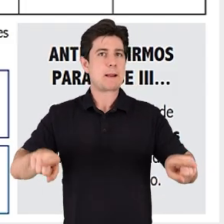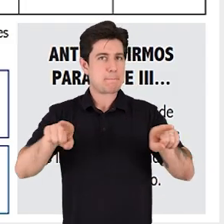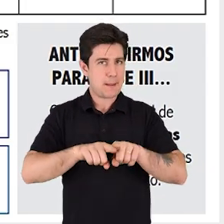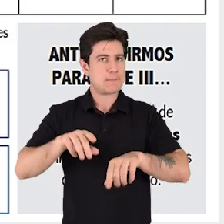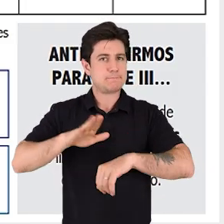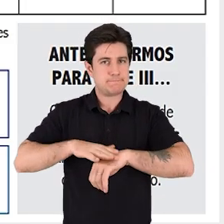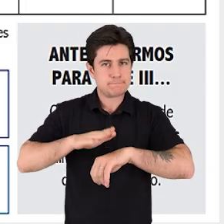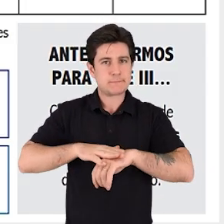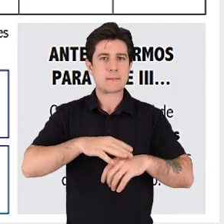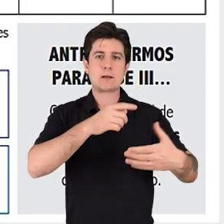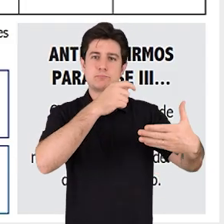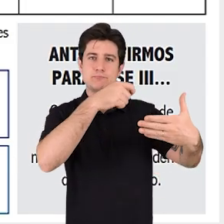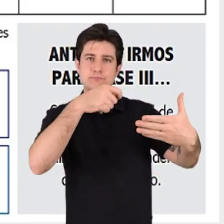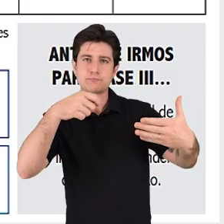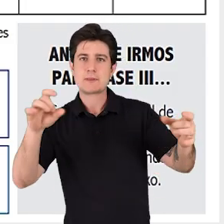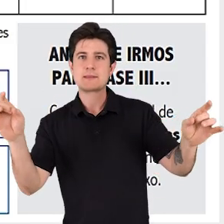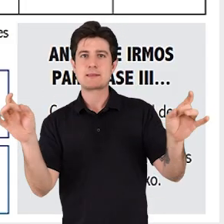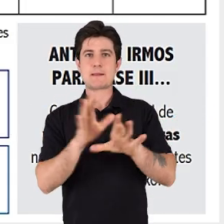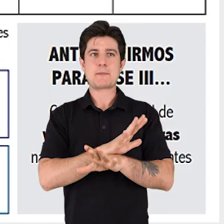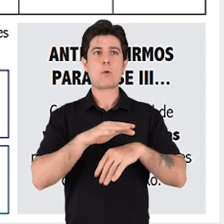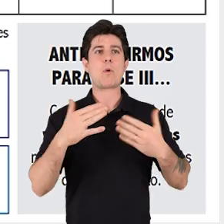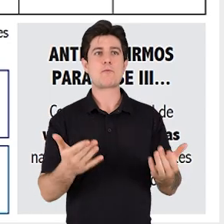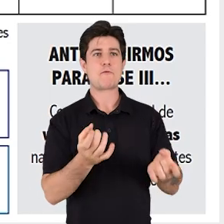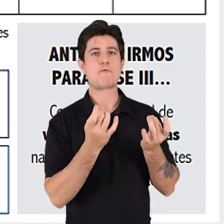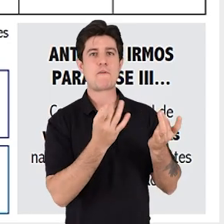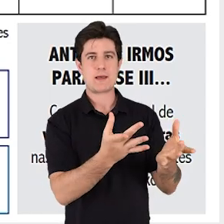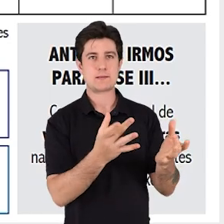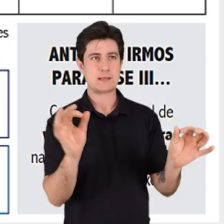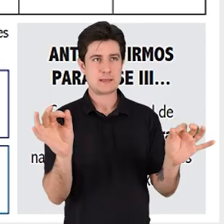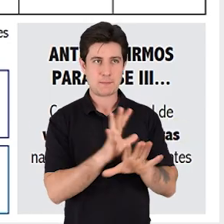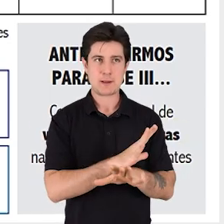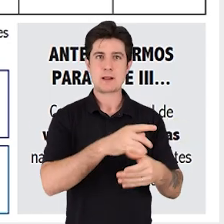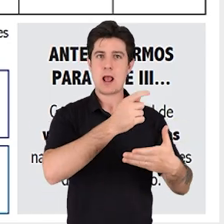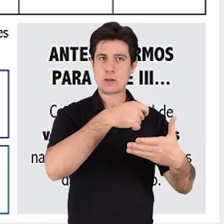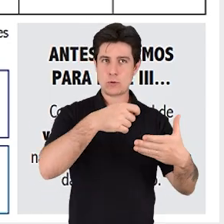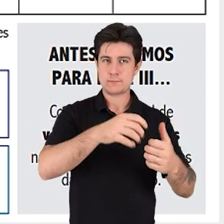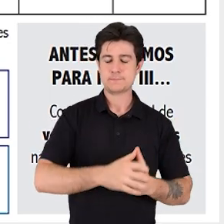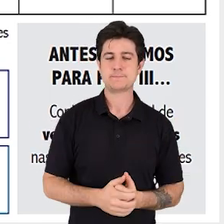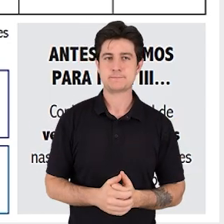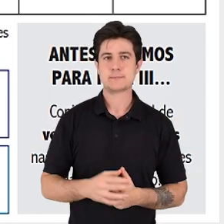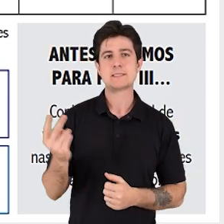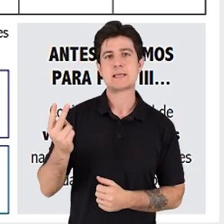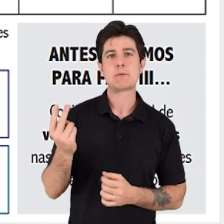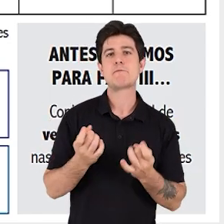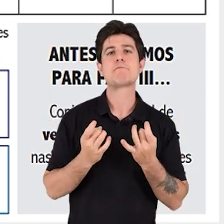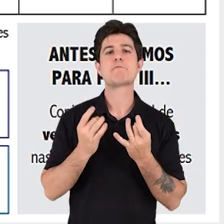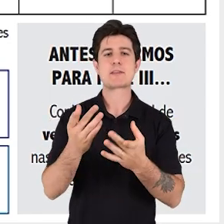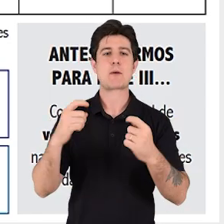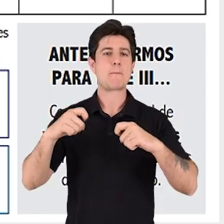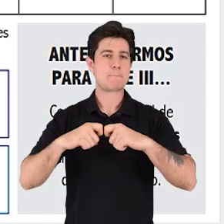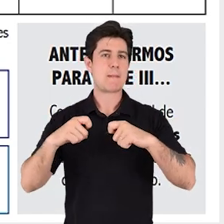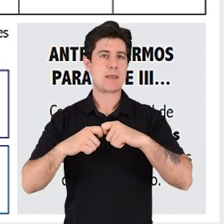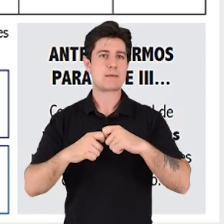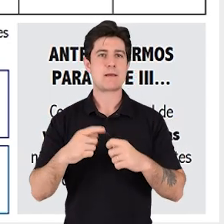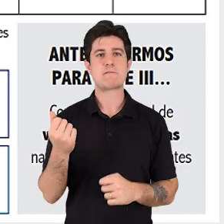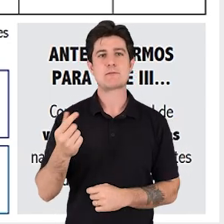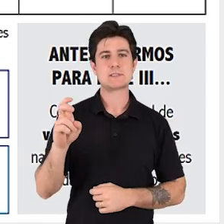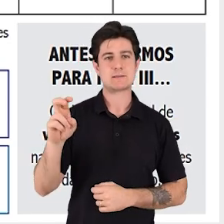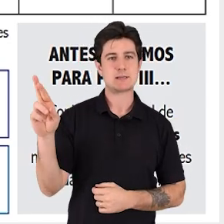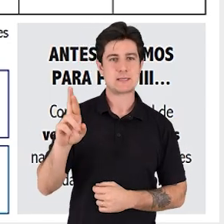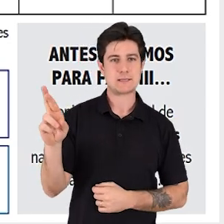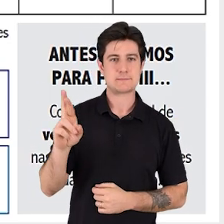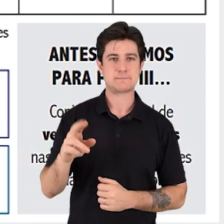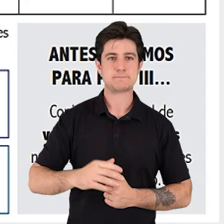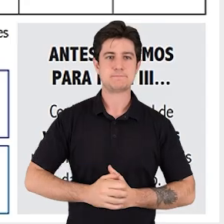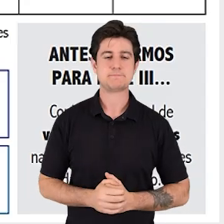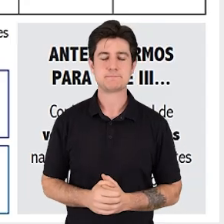Esse procedimento deverá ser repetido pelo jogador, ao final de cada venda realizada. Venda 2, produto meias, por 5